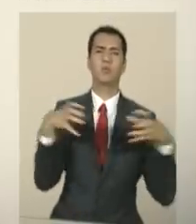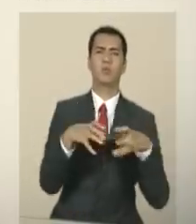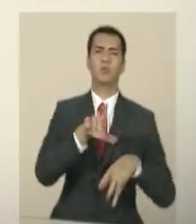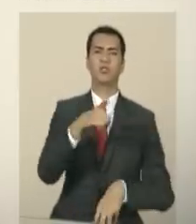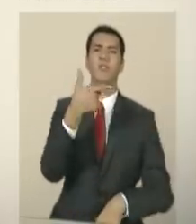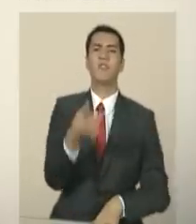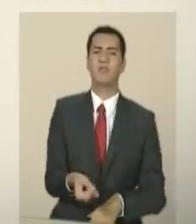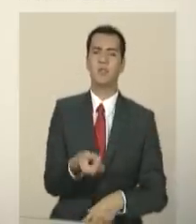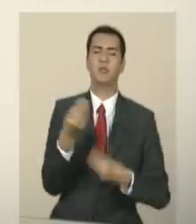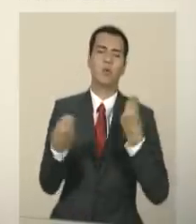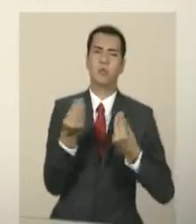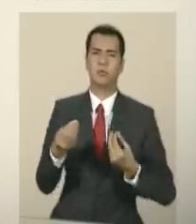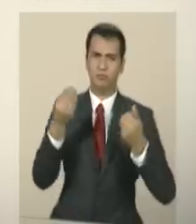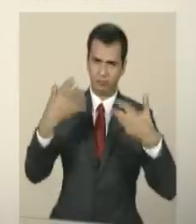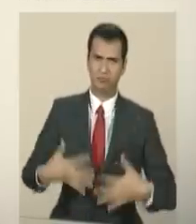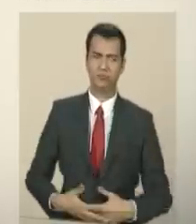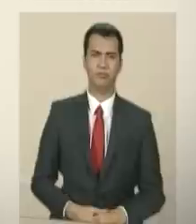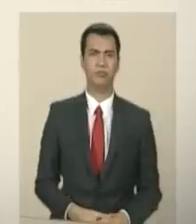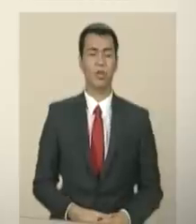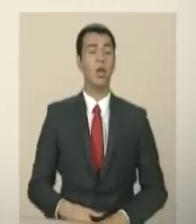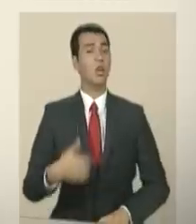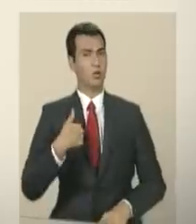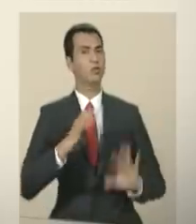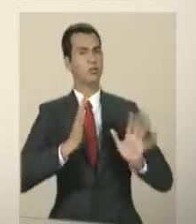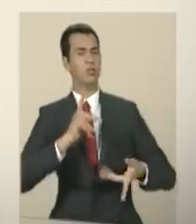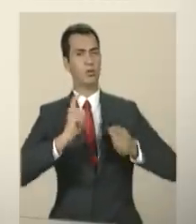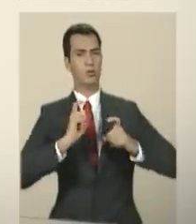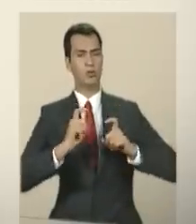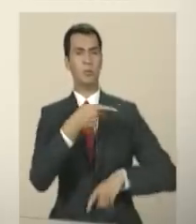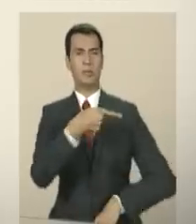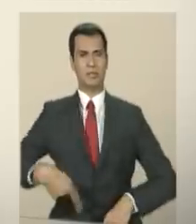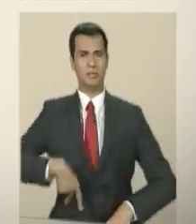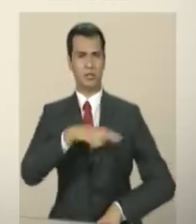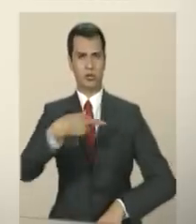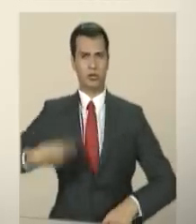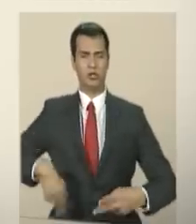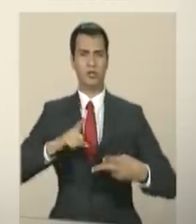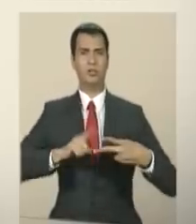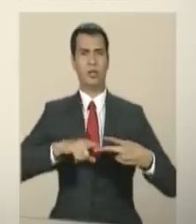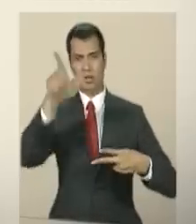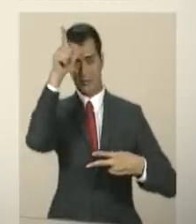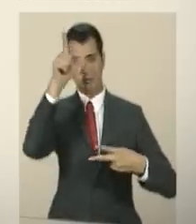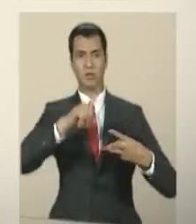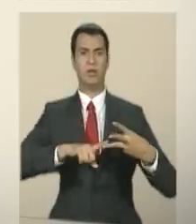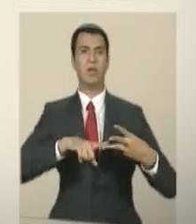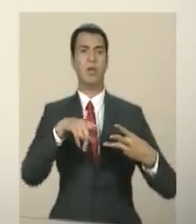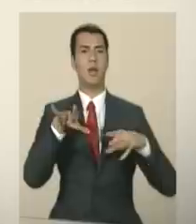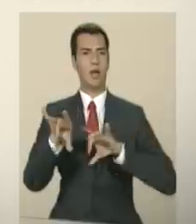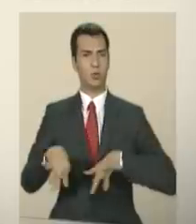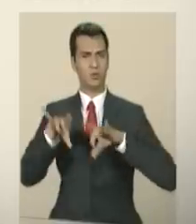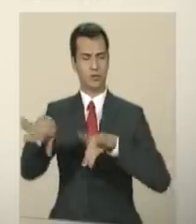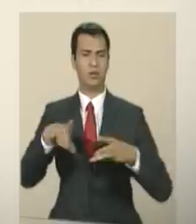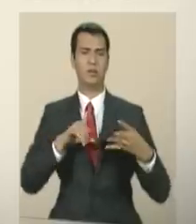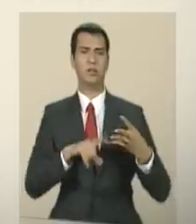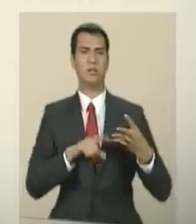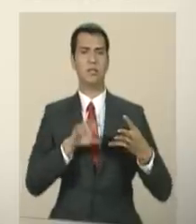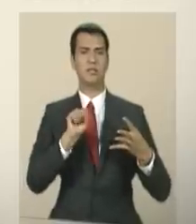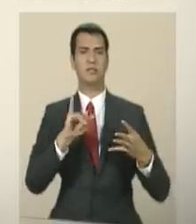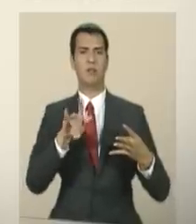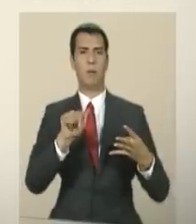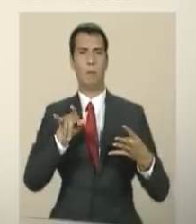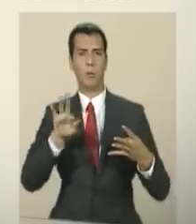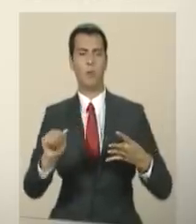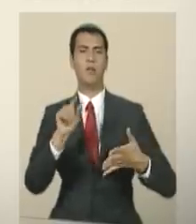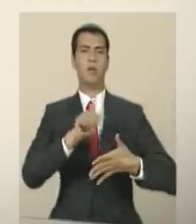com o presidente da China a primeira ministra da Alemanha da Austrália de Singapura da Turquia da